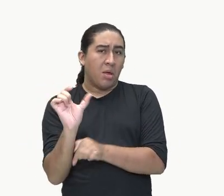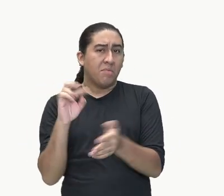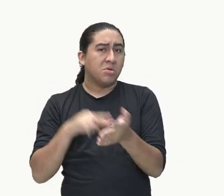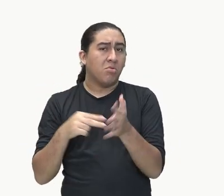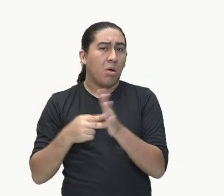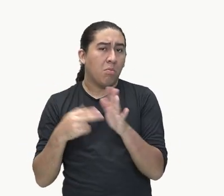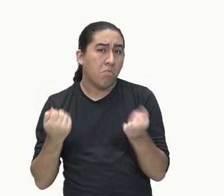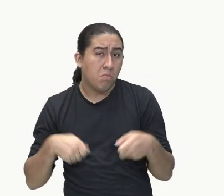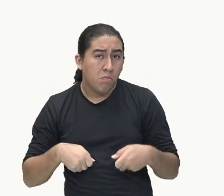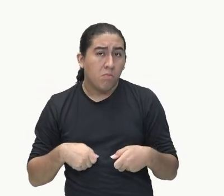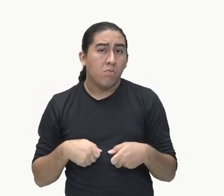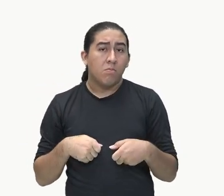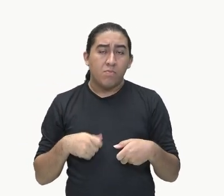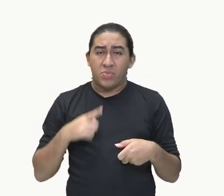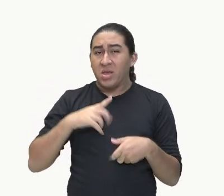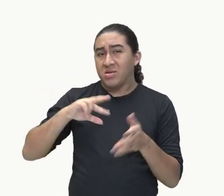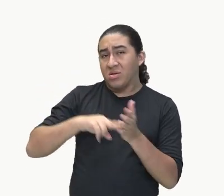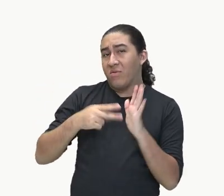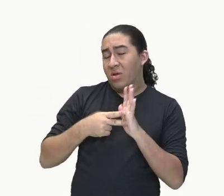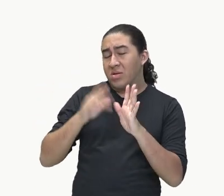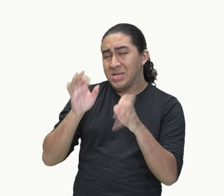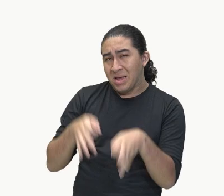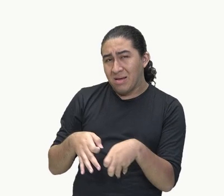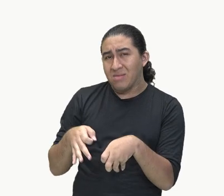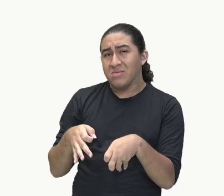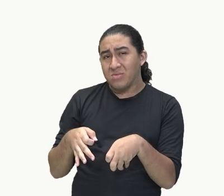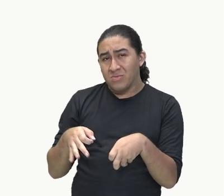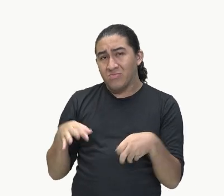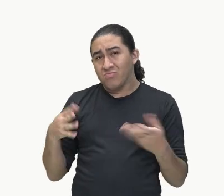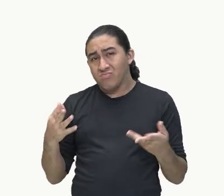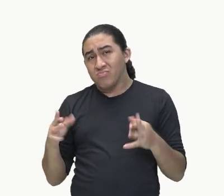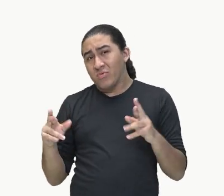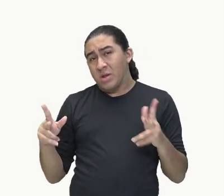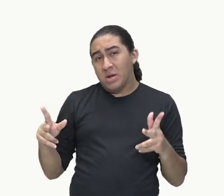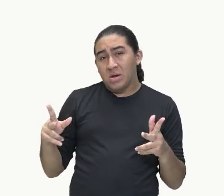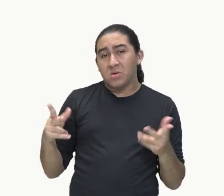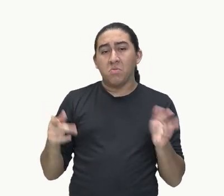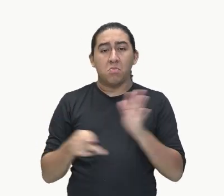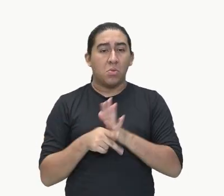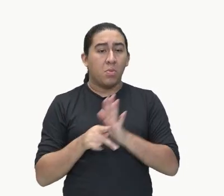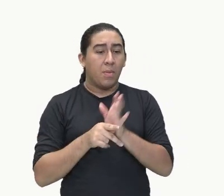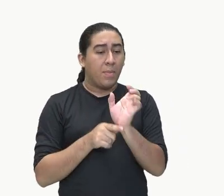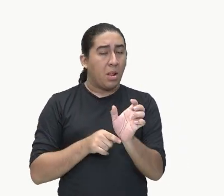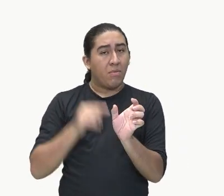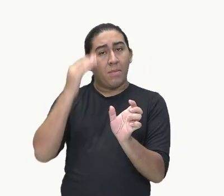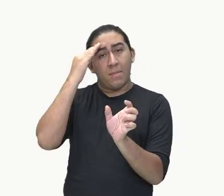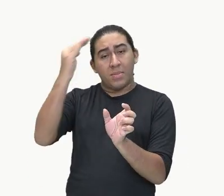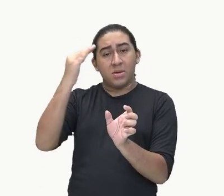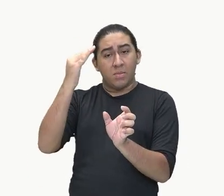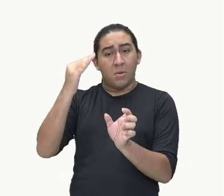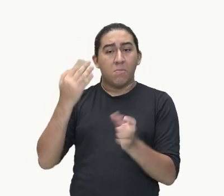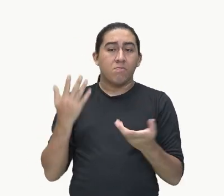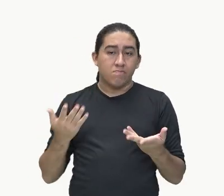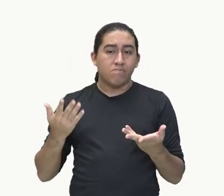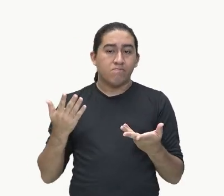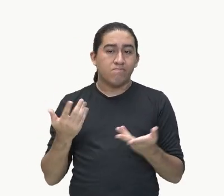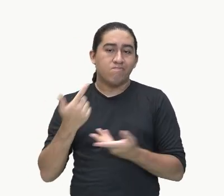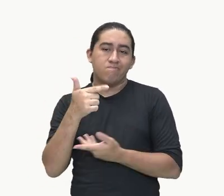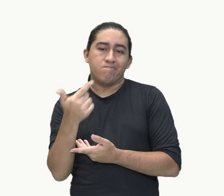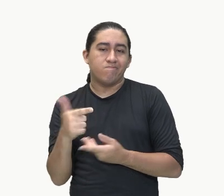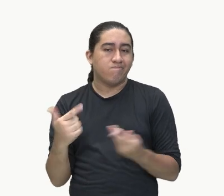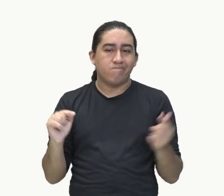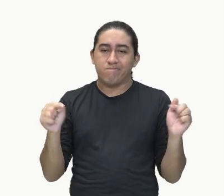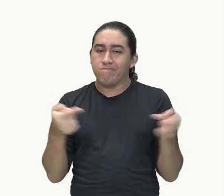uma palavra com significado diferente da palavra primitiva? Não vai,